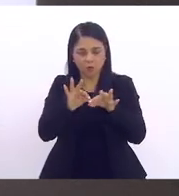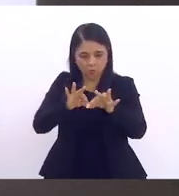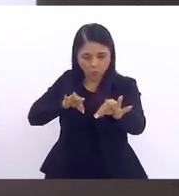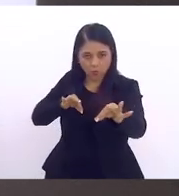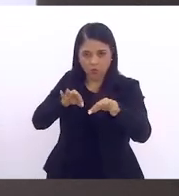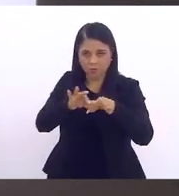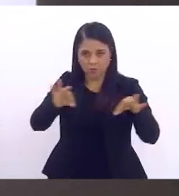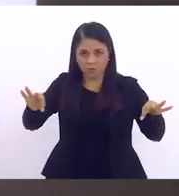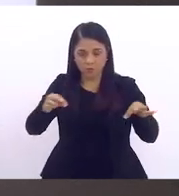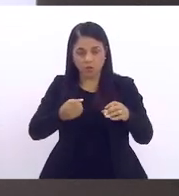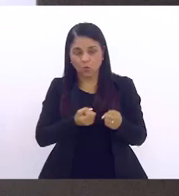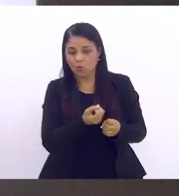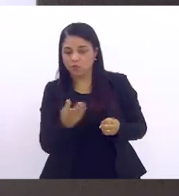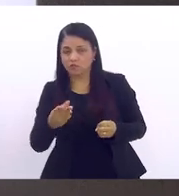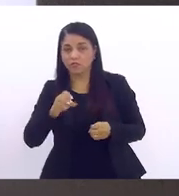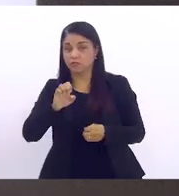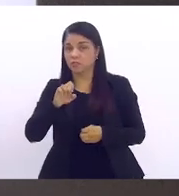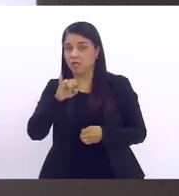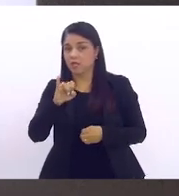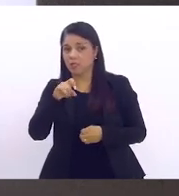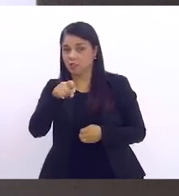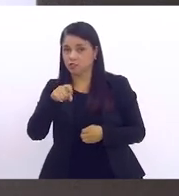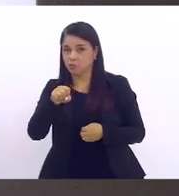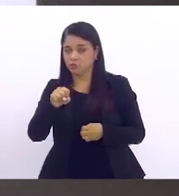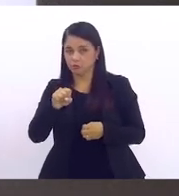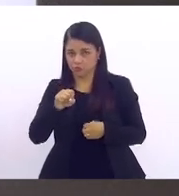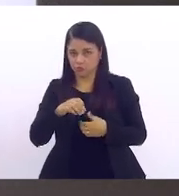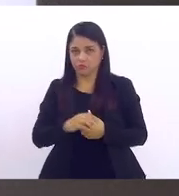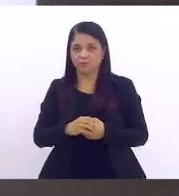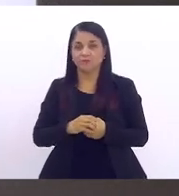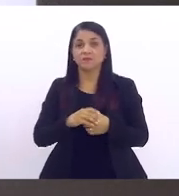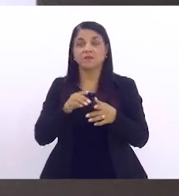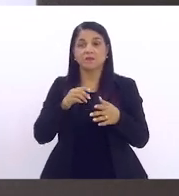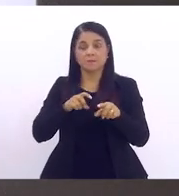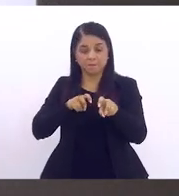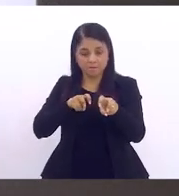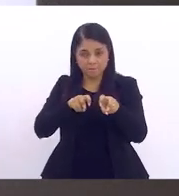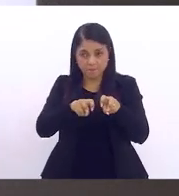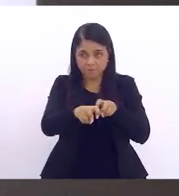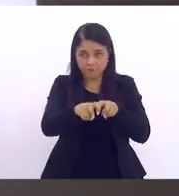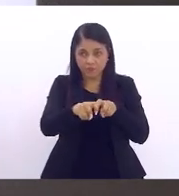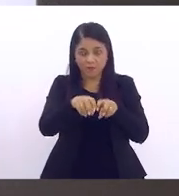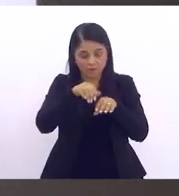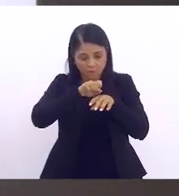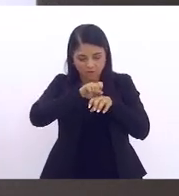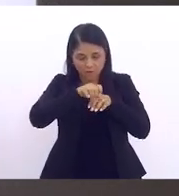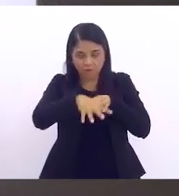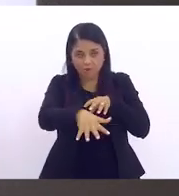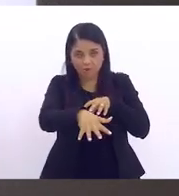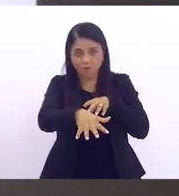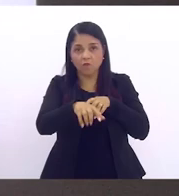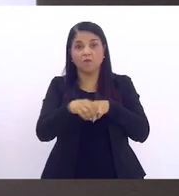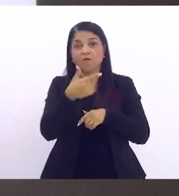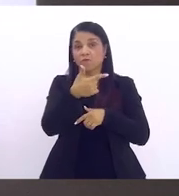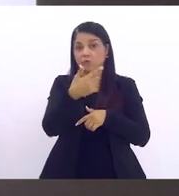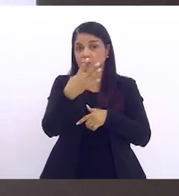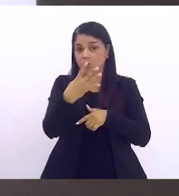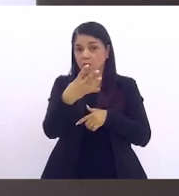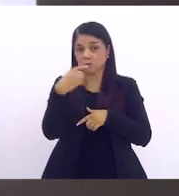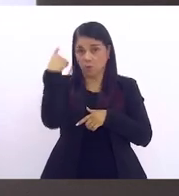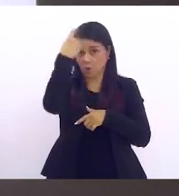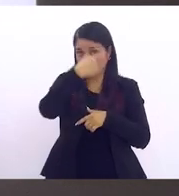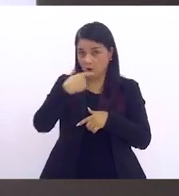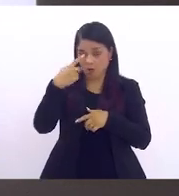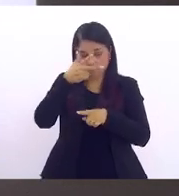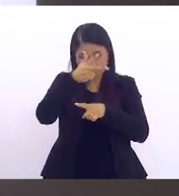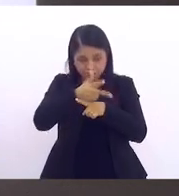quantidade de eixos rodantes e suspensos as passagens pelo free Flow são monitoradas 24 horas pela equipe